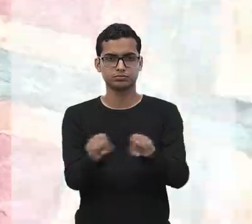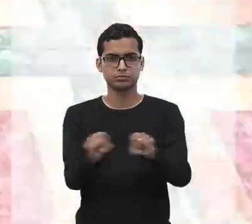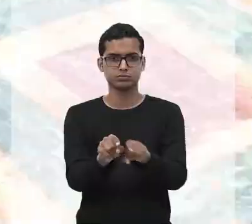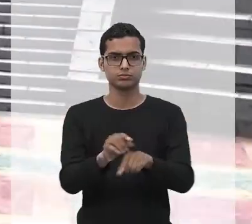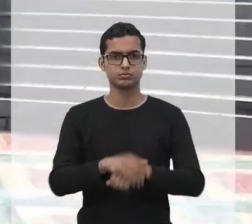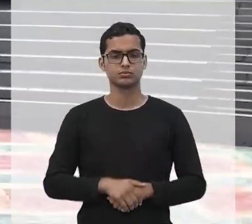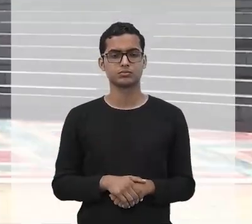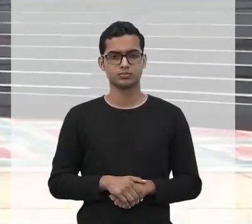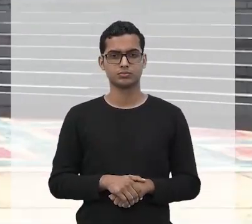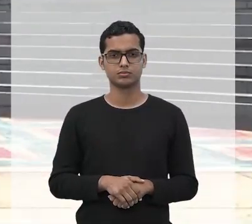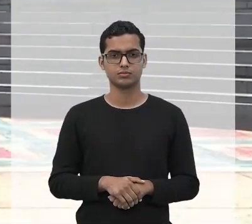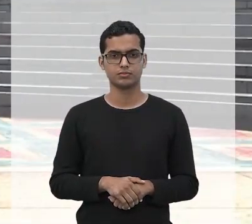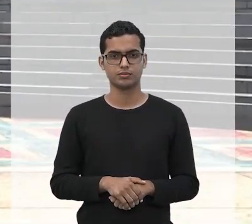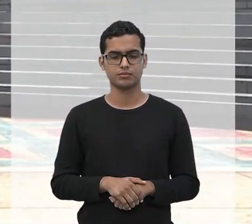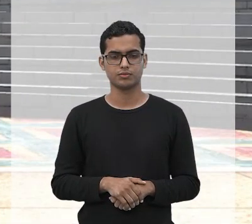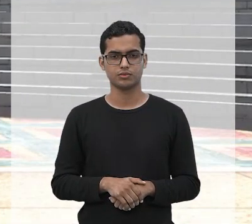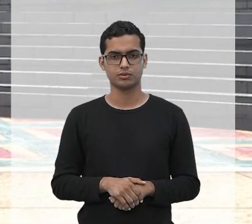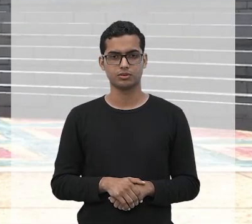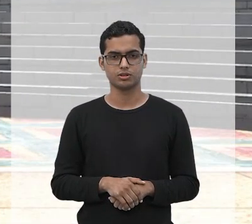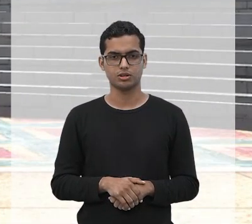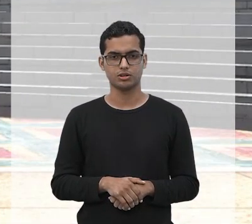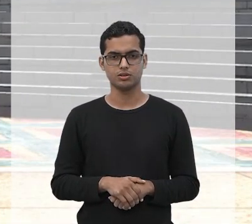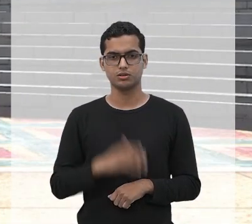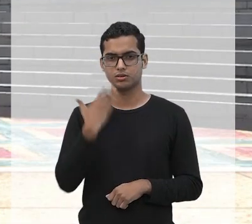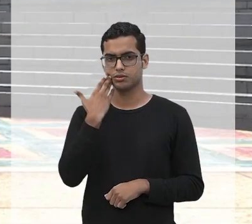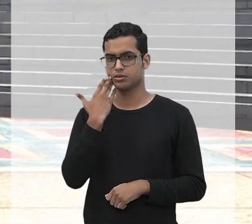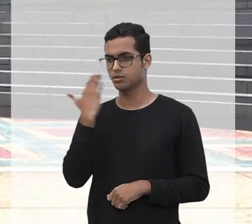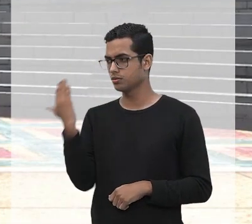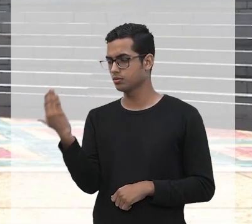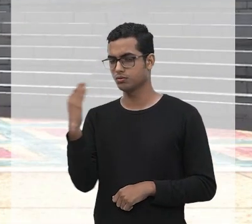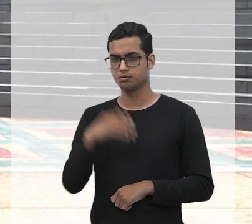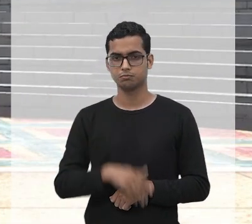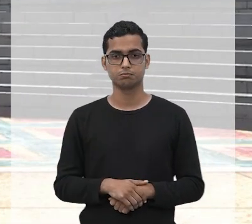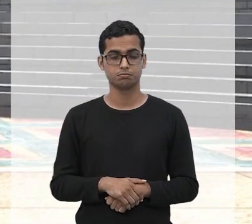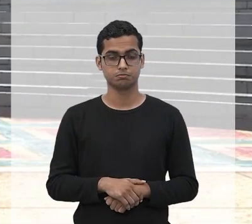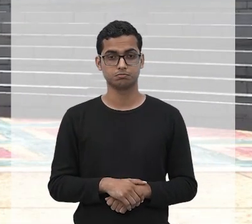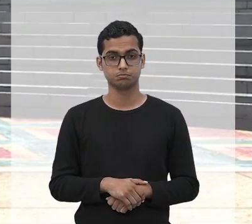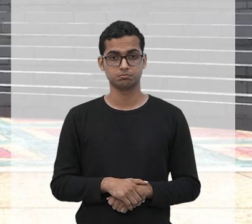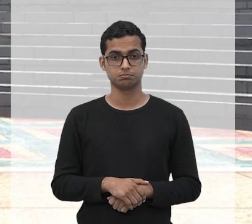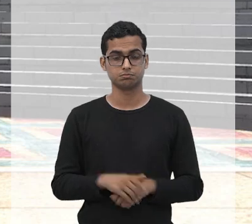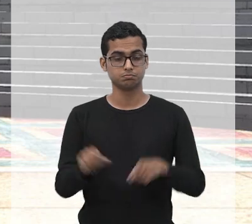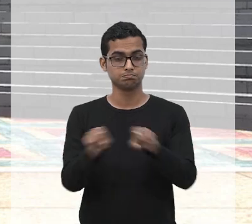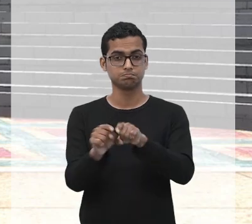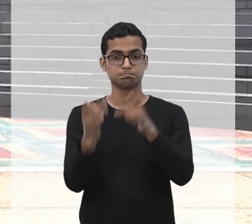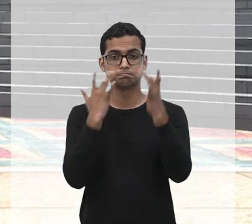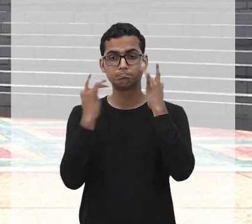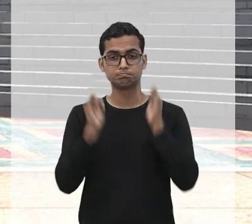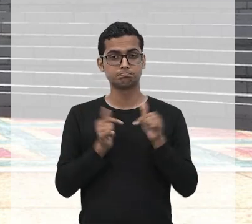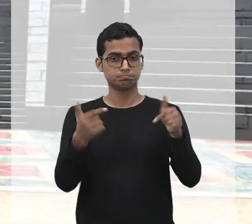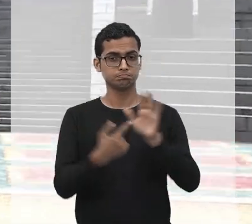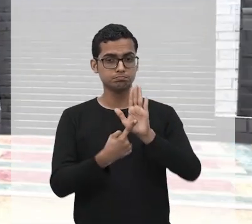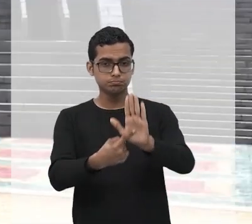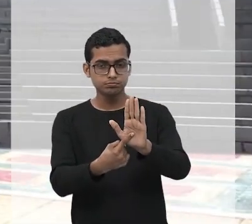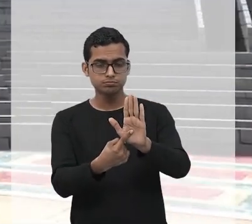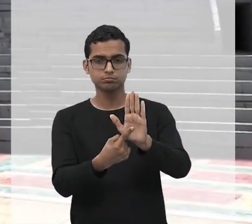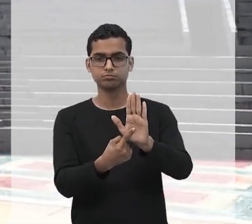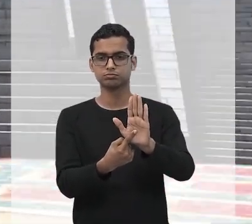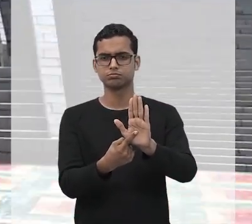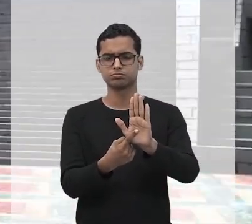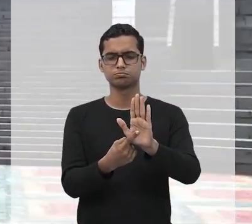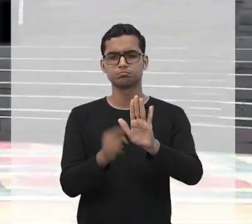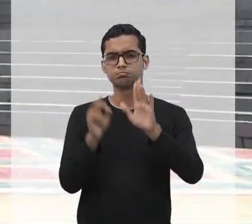palco. Olha só, vamos ver a visão do palco. O artista, quando ele está encenando, ele tem essa